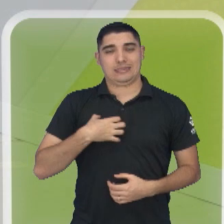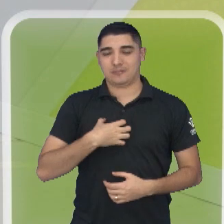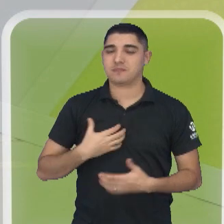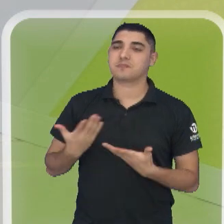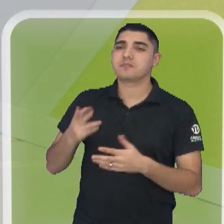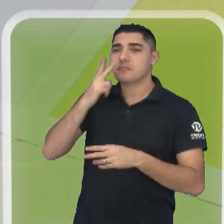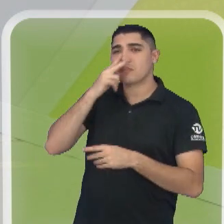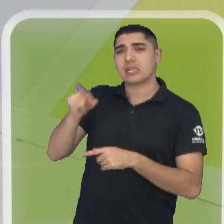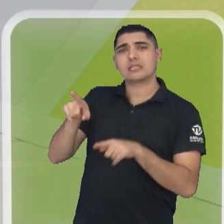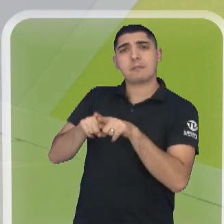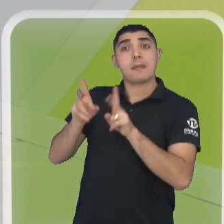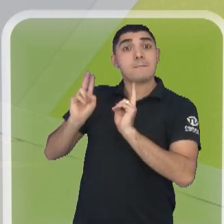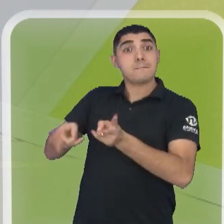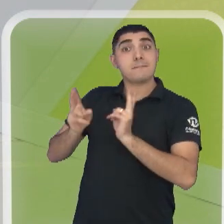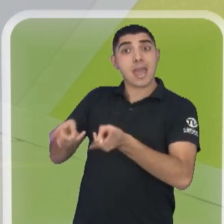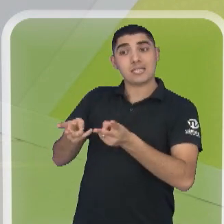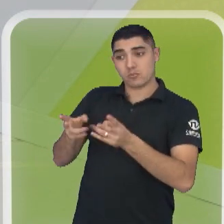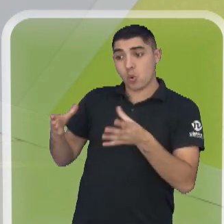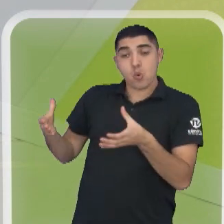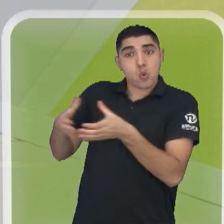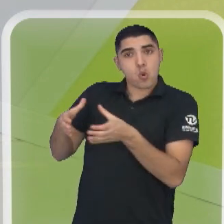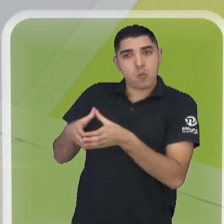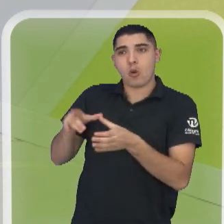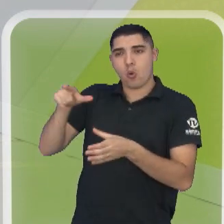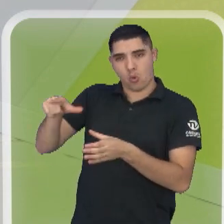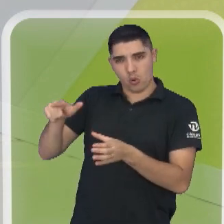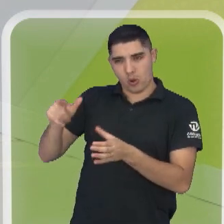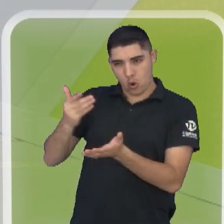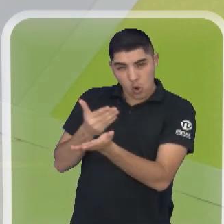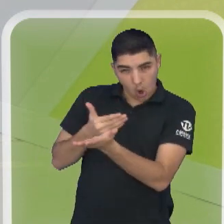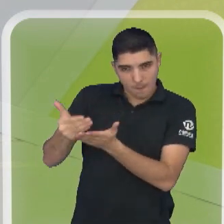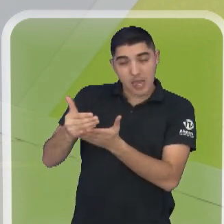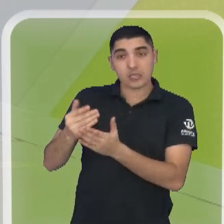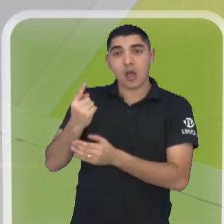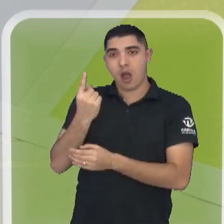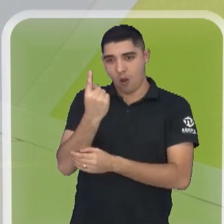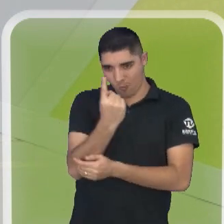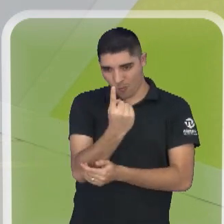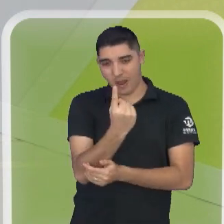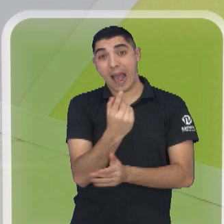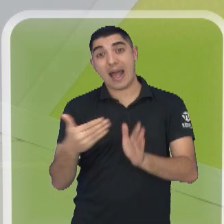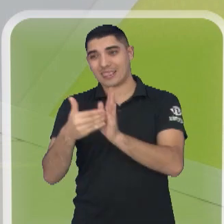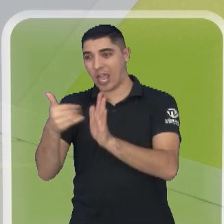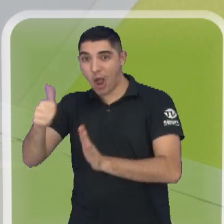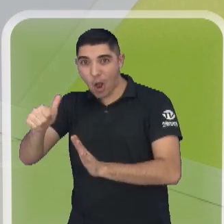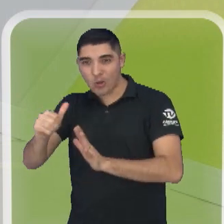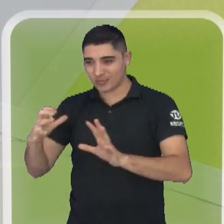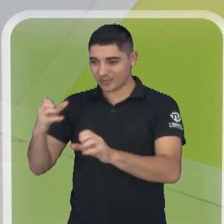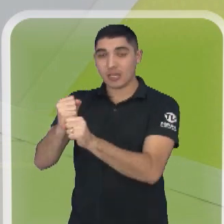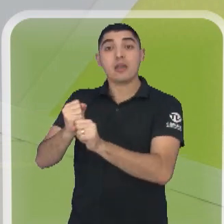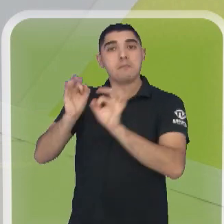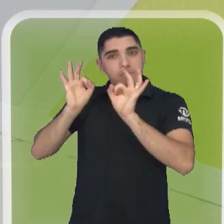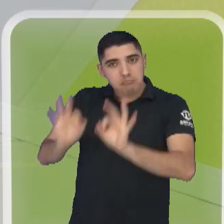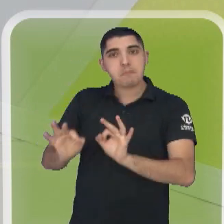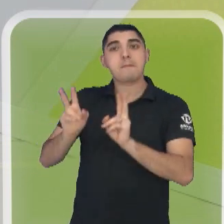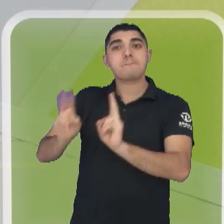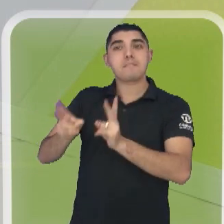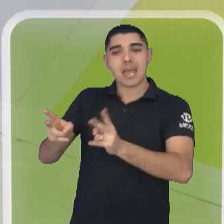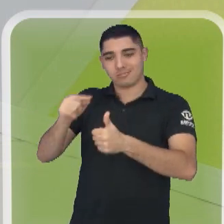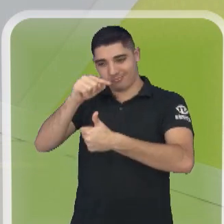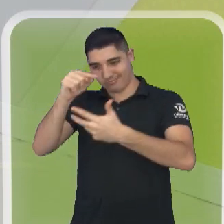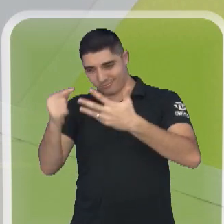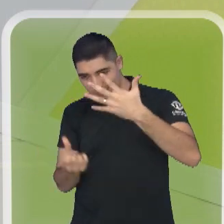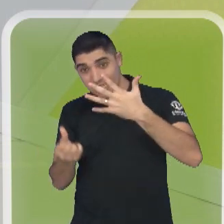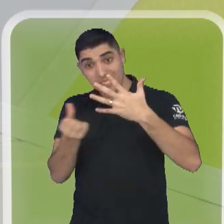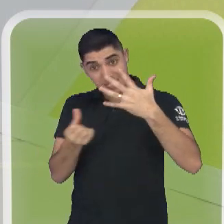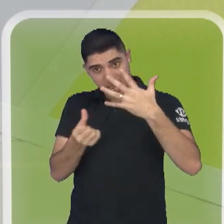repetindo a mesma escalação. Pelo menos o time titular sempre foi o mesmo. De 1 a 11, o Ricardo Costa conseguiu repetir a mesma equipe. Já para o